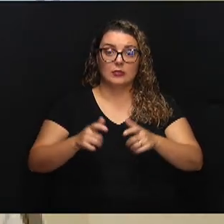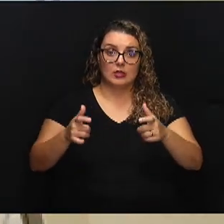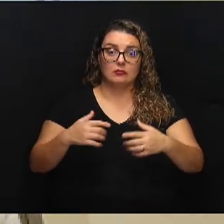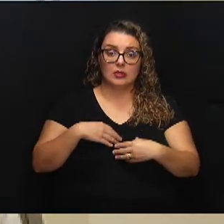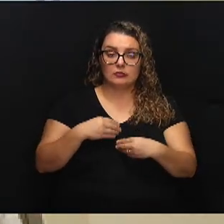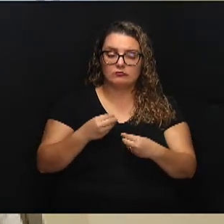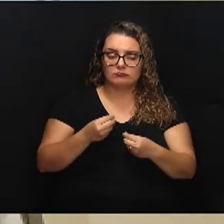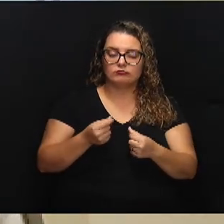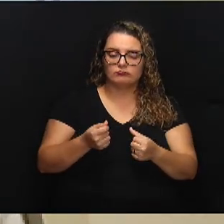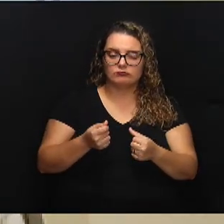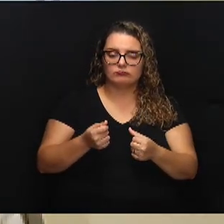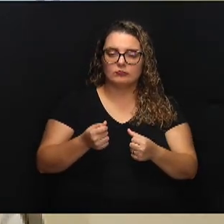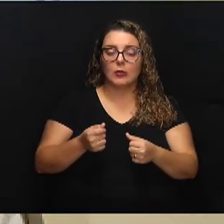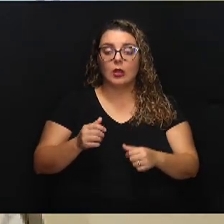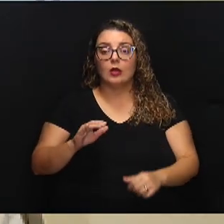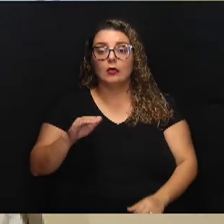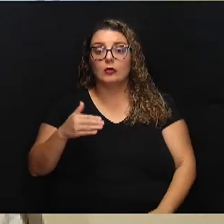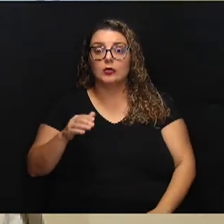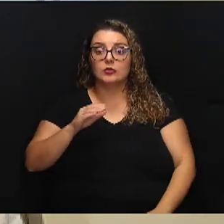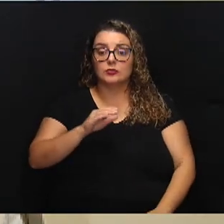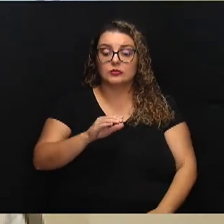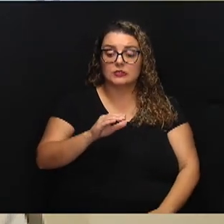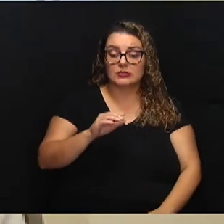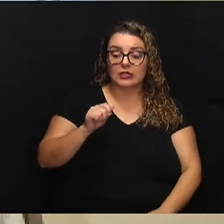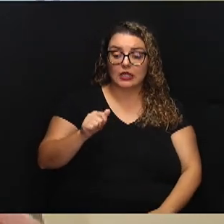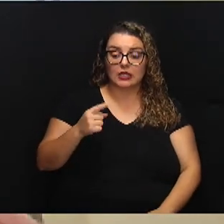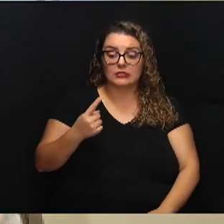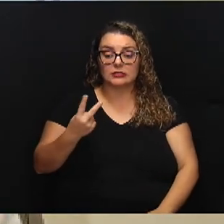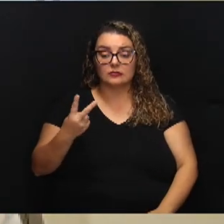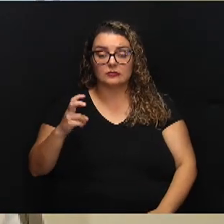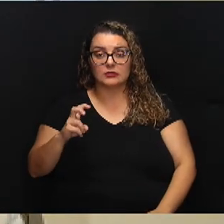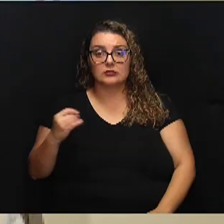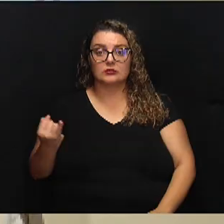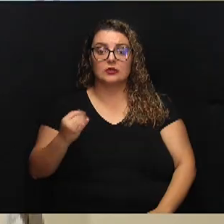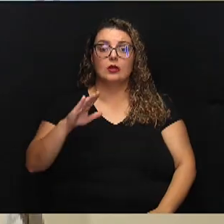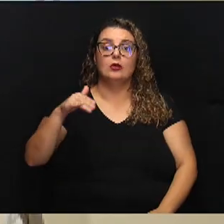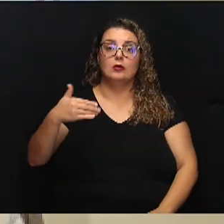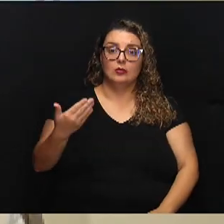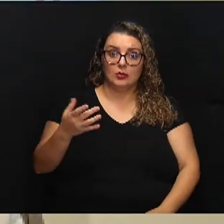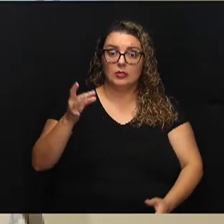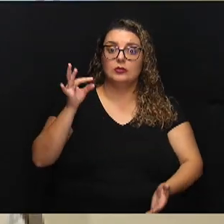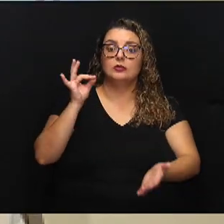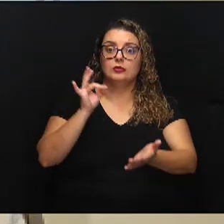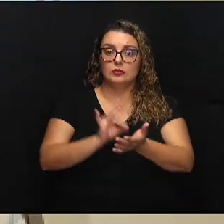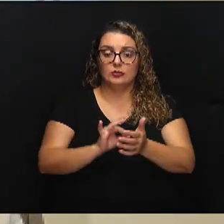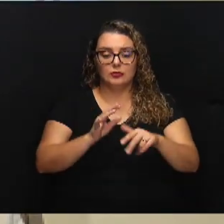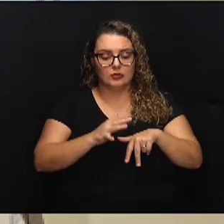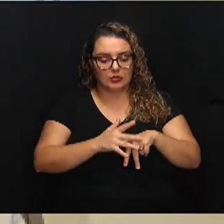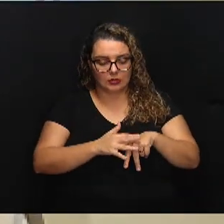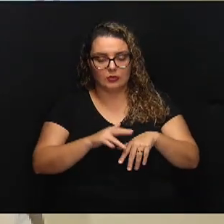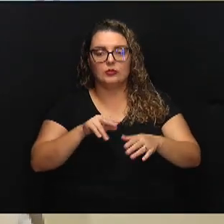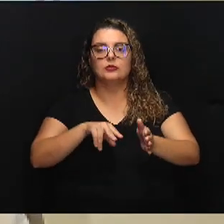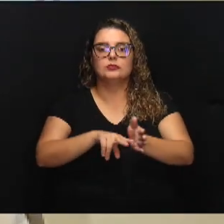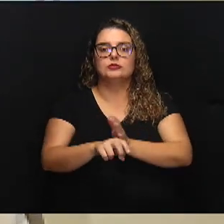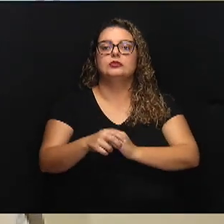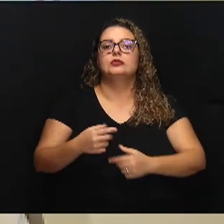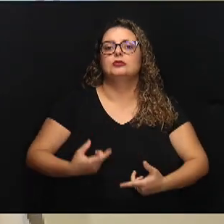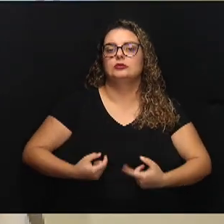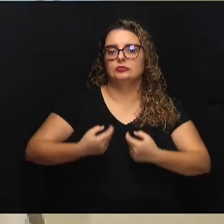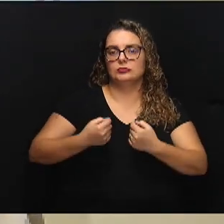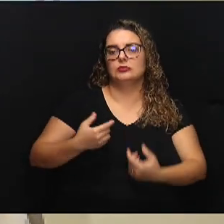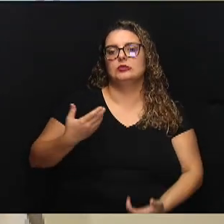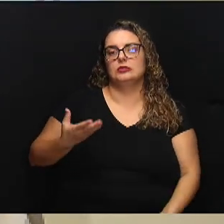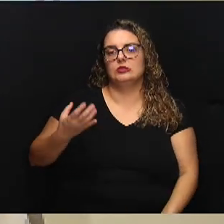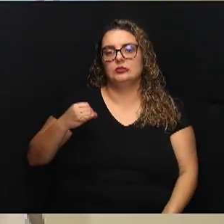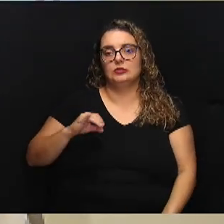sensível. Agora, quando que o CA-125 é importante? Quando eu realmente tiver uma paciente com diagnóstico de câncer, e aí, se